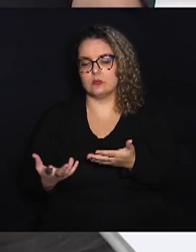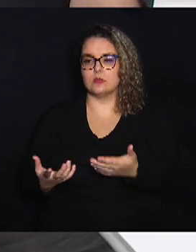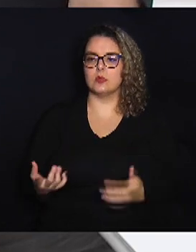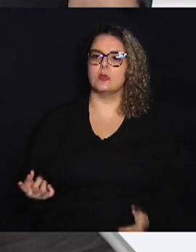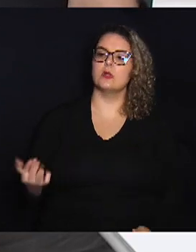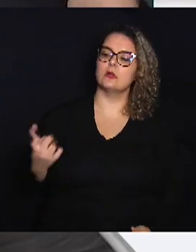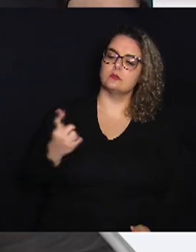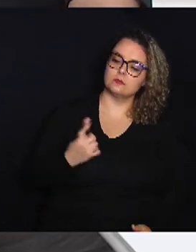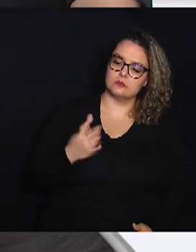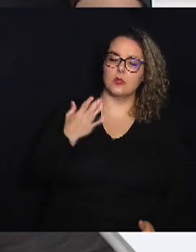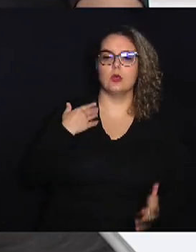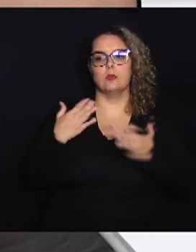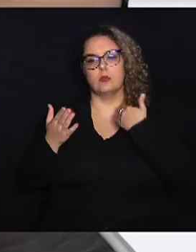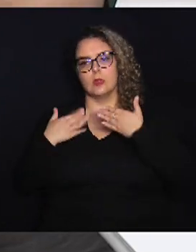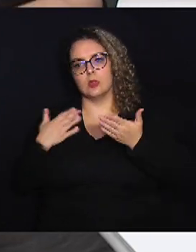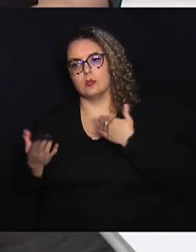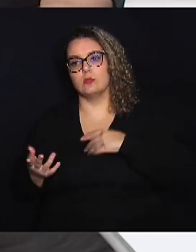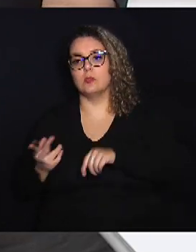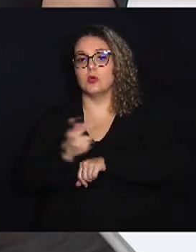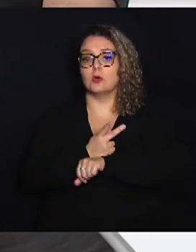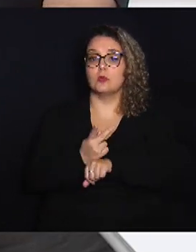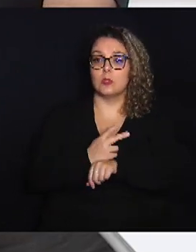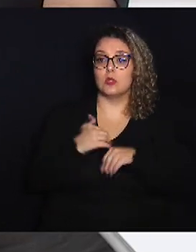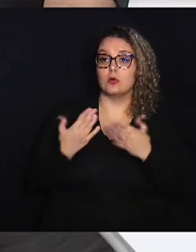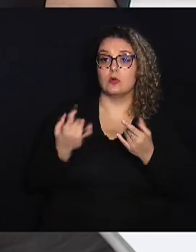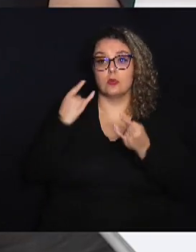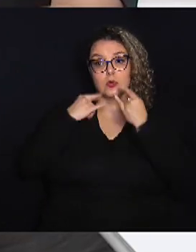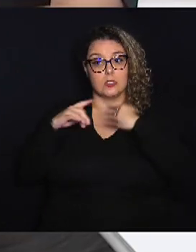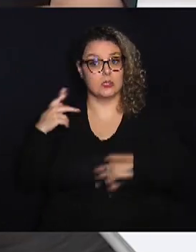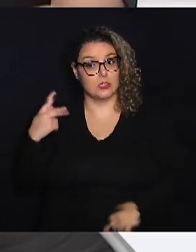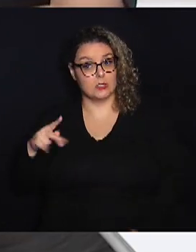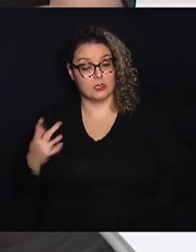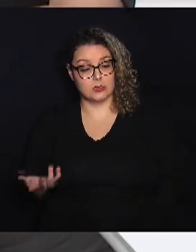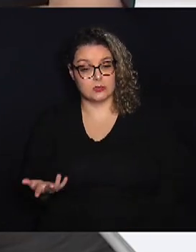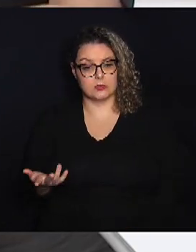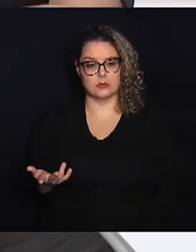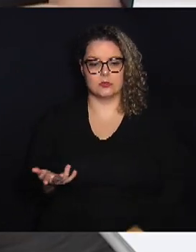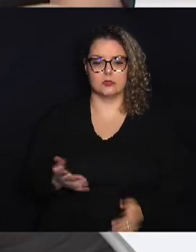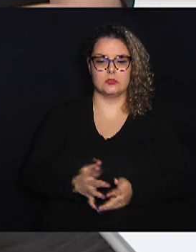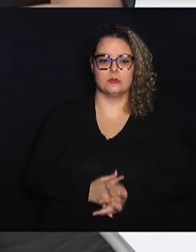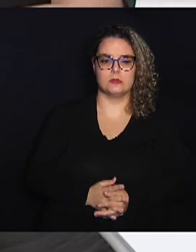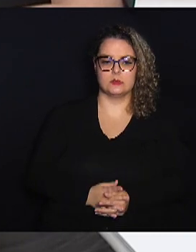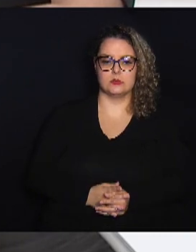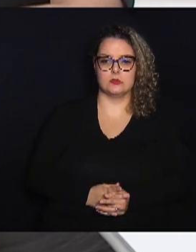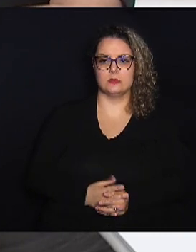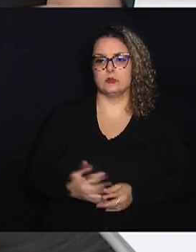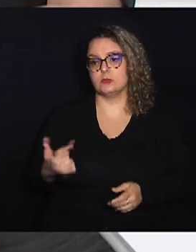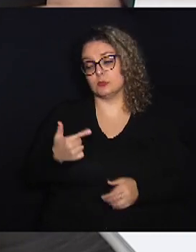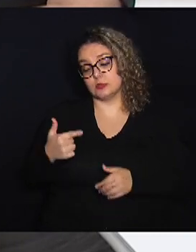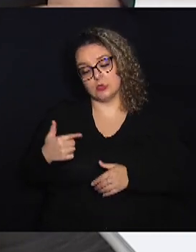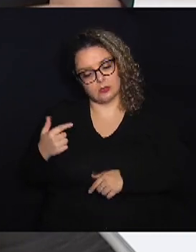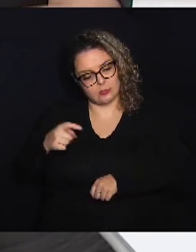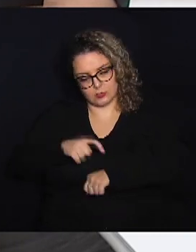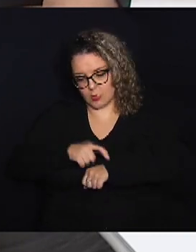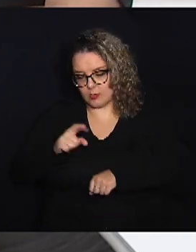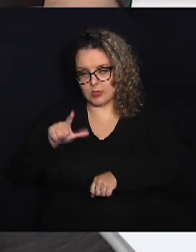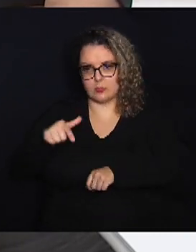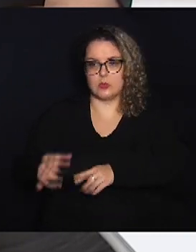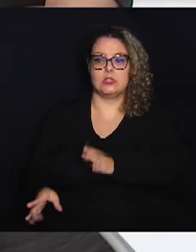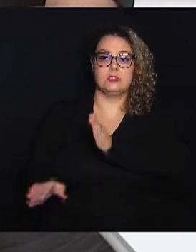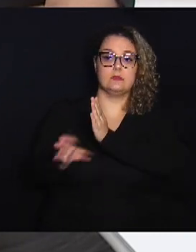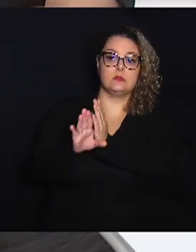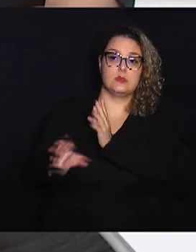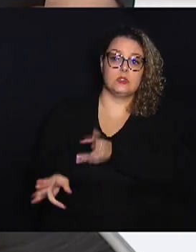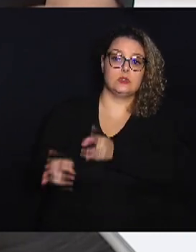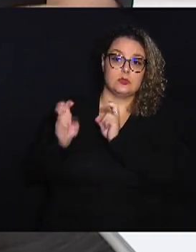uma conversa, procuramos saber quais são os interesses deles. E o segundo passo, depois dessa identificação, e